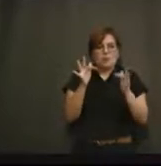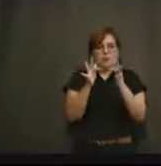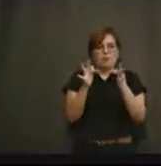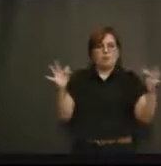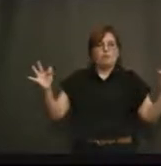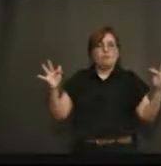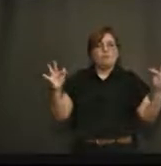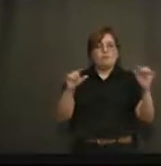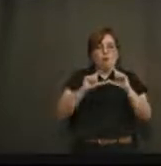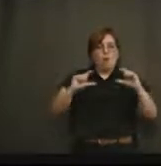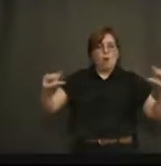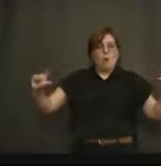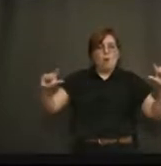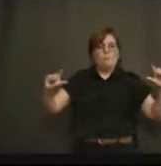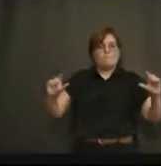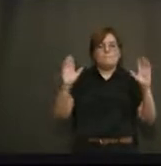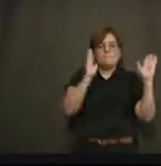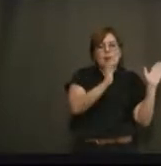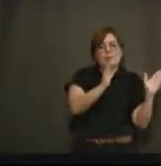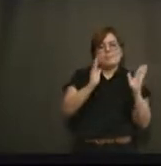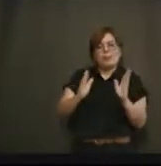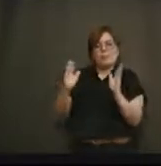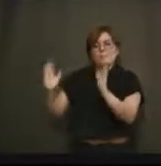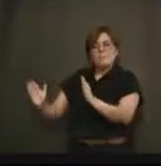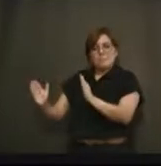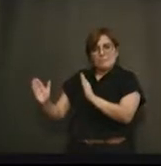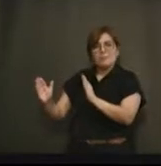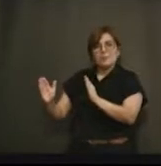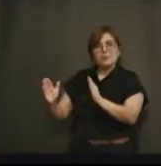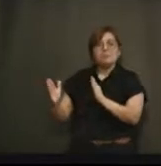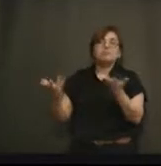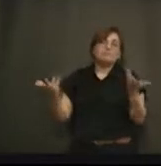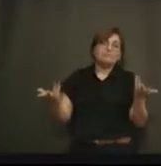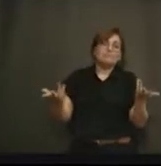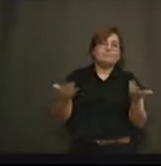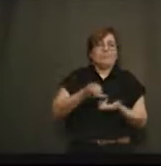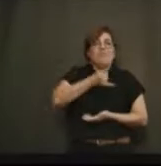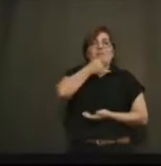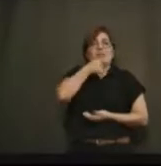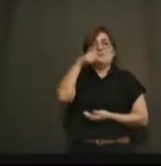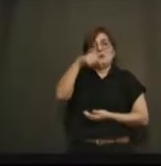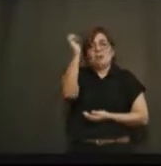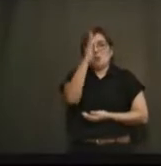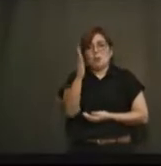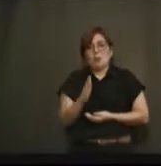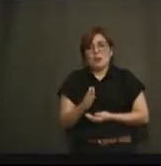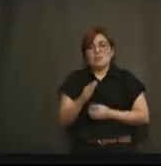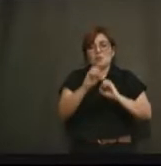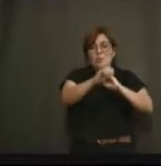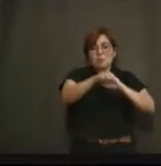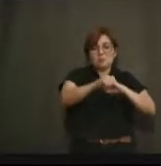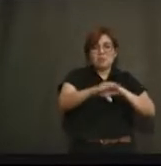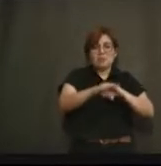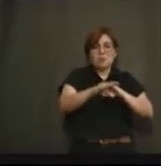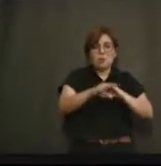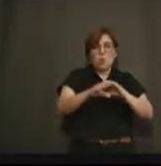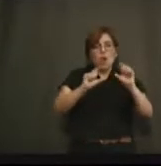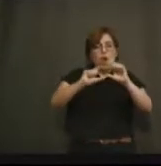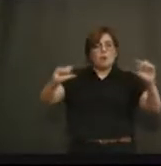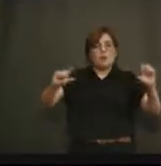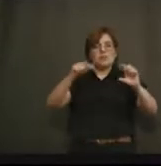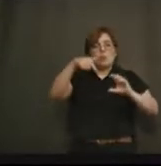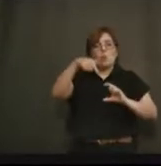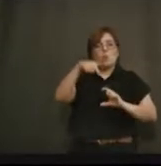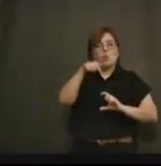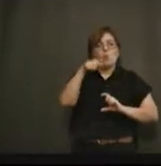por lei ensinar na escola. Infelizmente, não é só no Brasil que o ensino da equação quadrática se